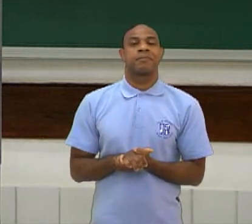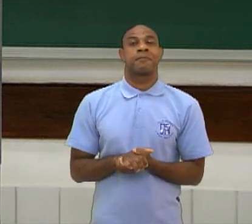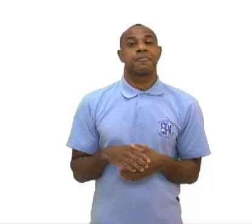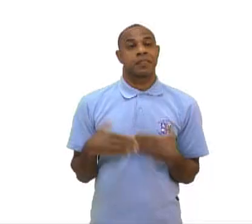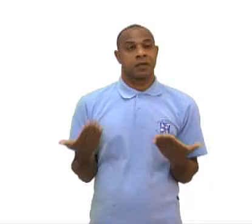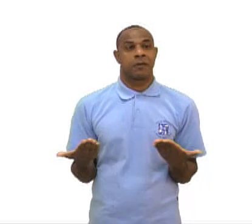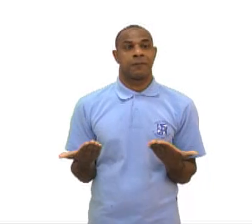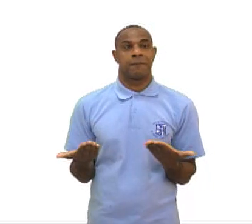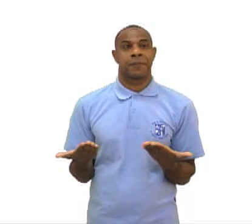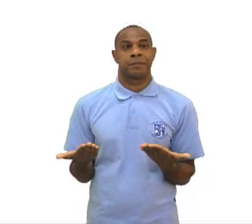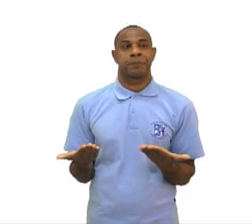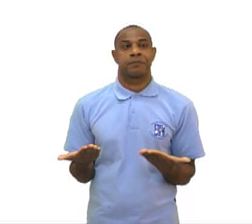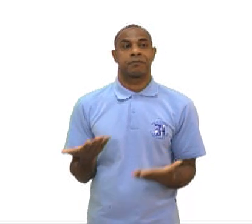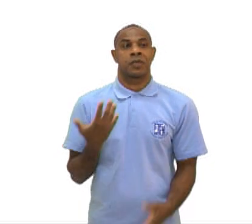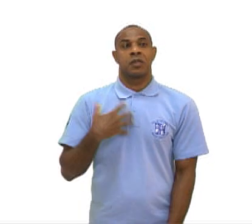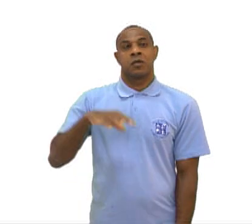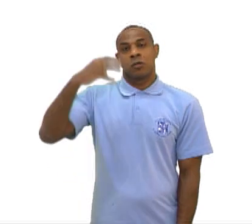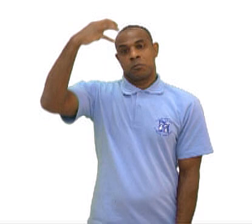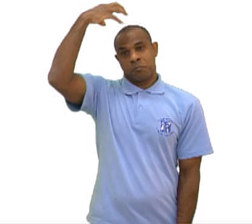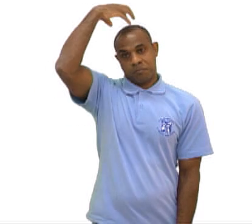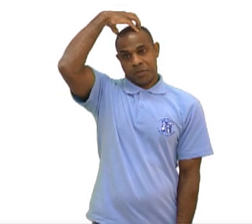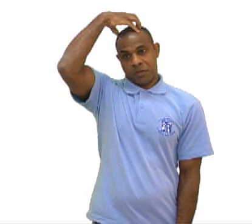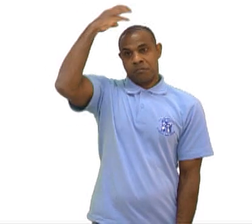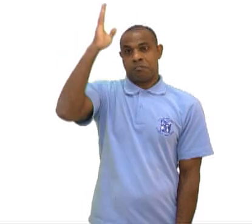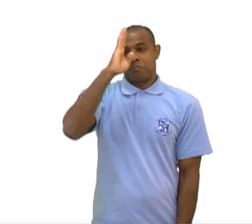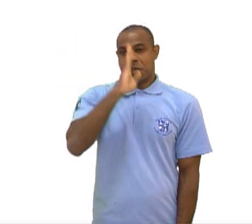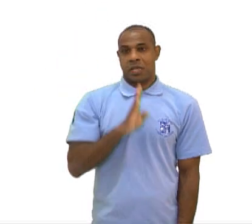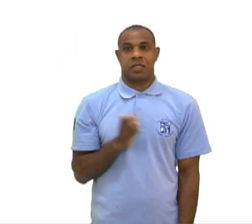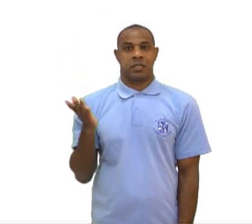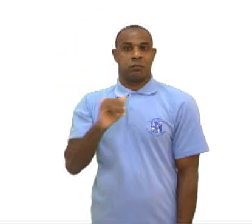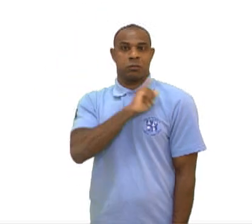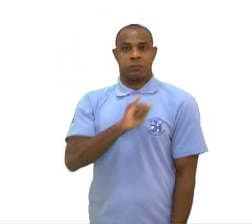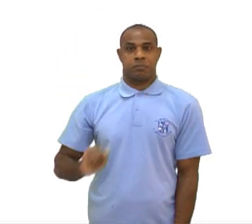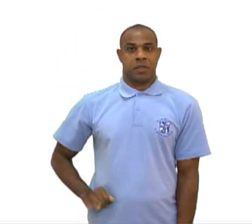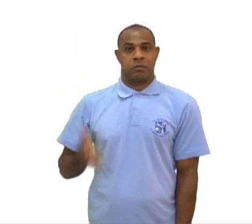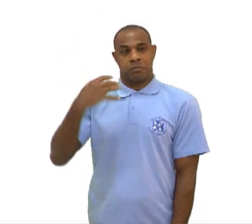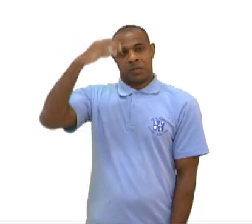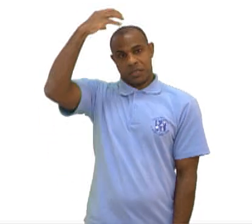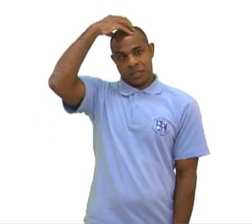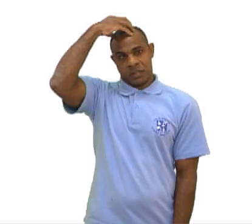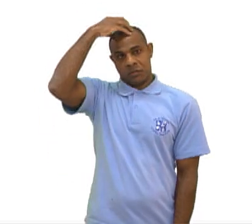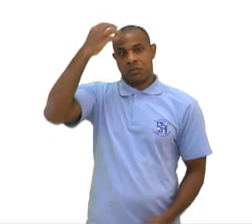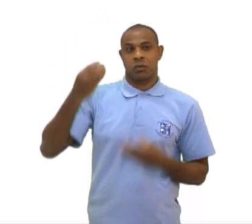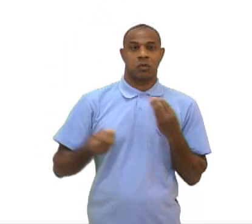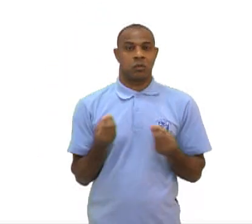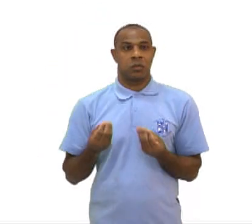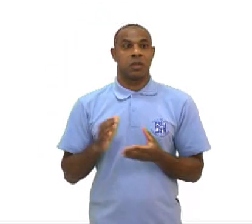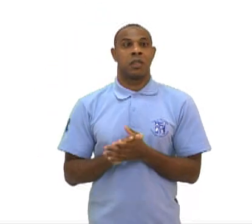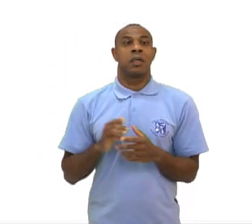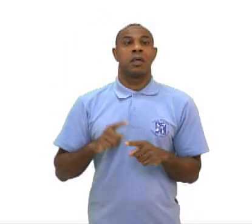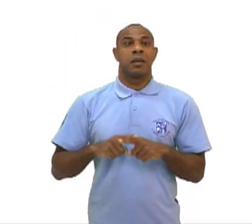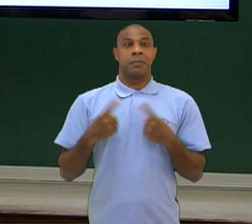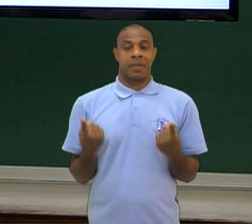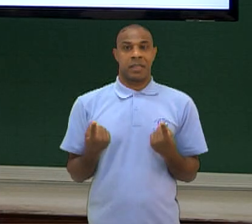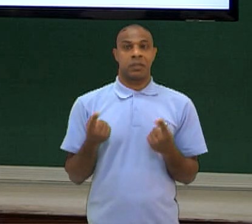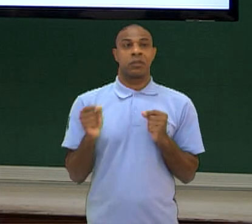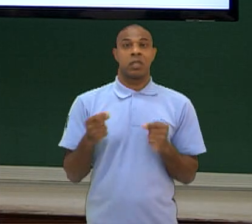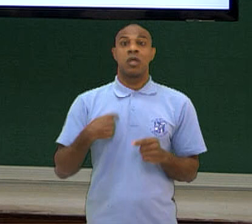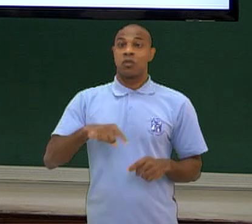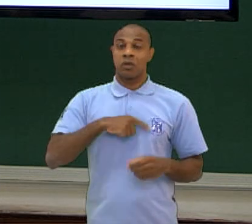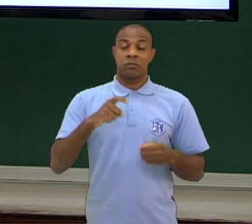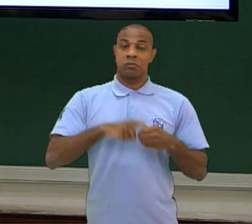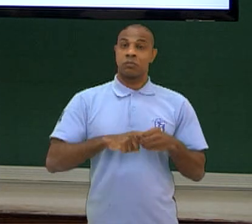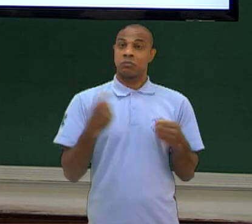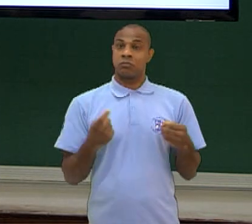No Império, o Brasil se constrói, então, como uma nação independente na política, mas nós continuamos dependentes em